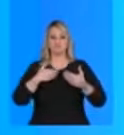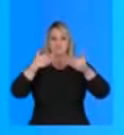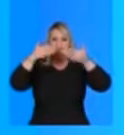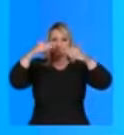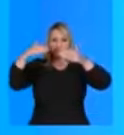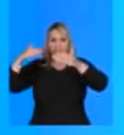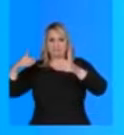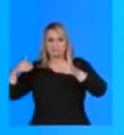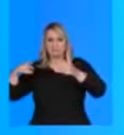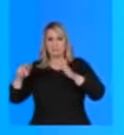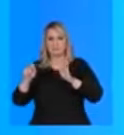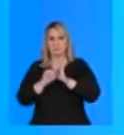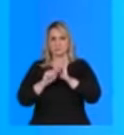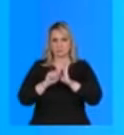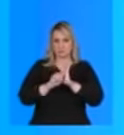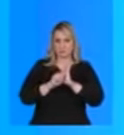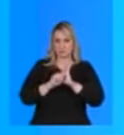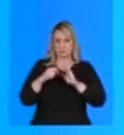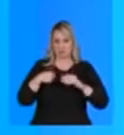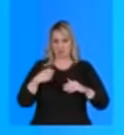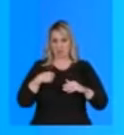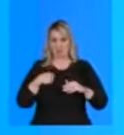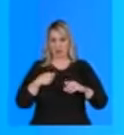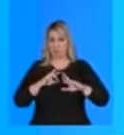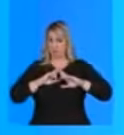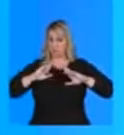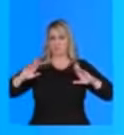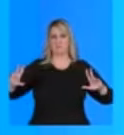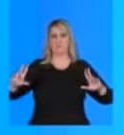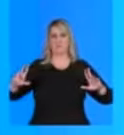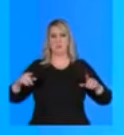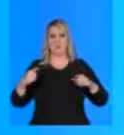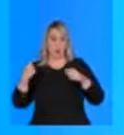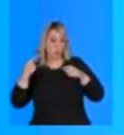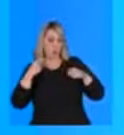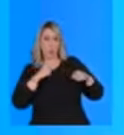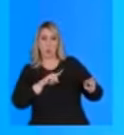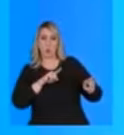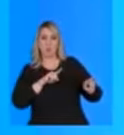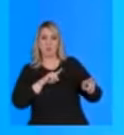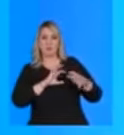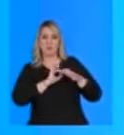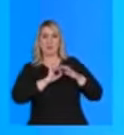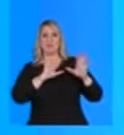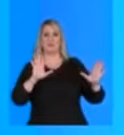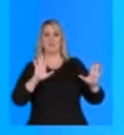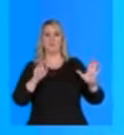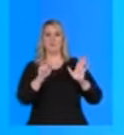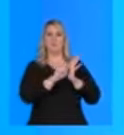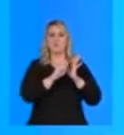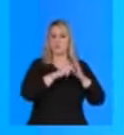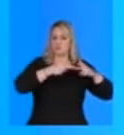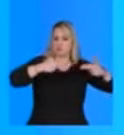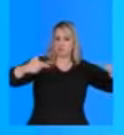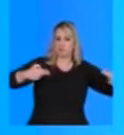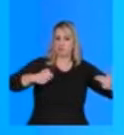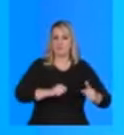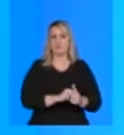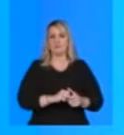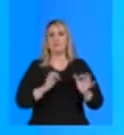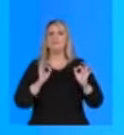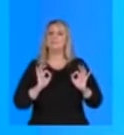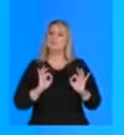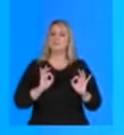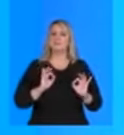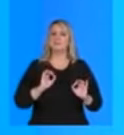portas para as drogas ao contrário eu sou um candidato n que sou contrário a a legalização das drogas né